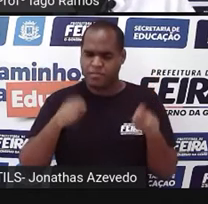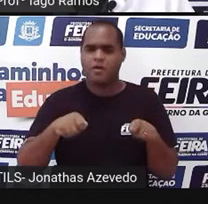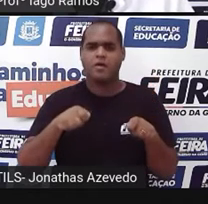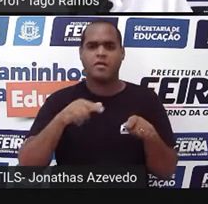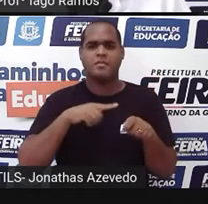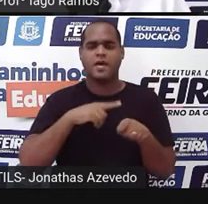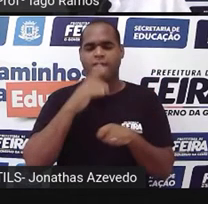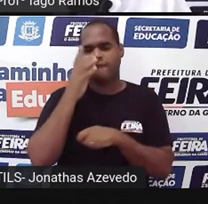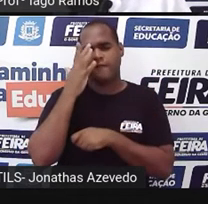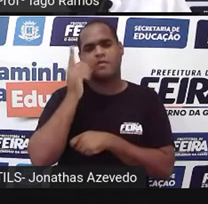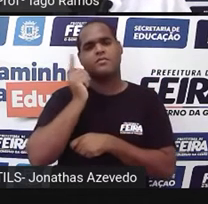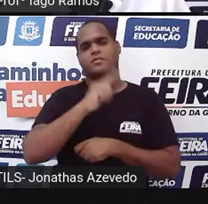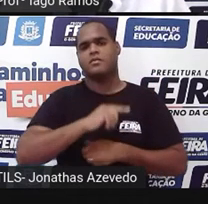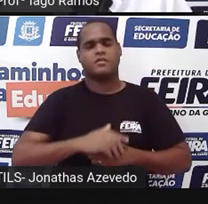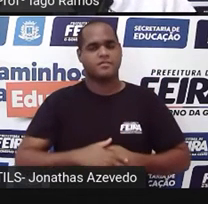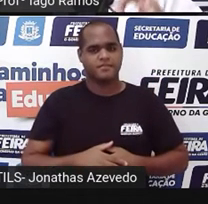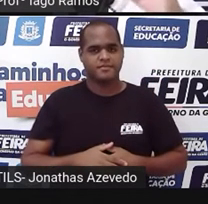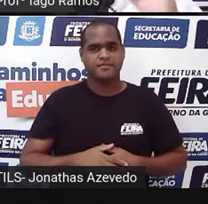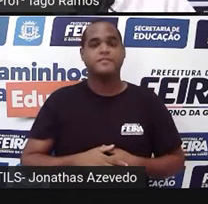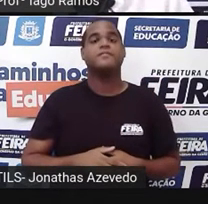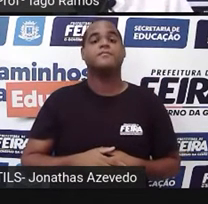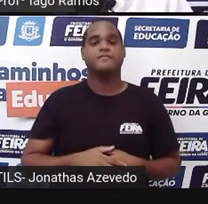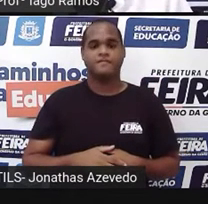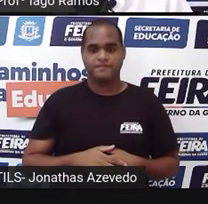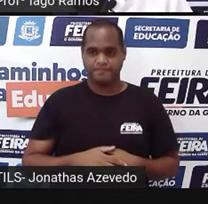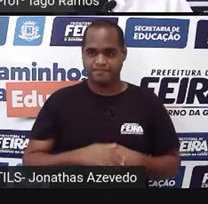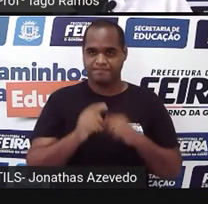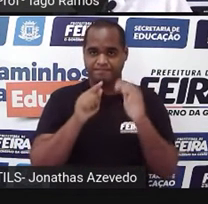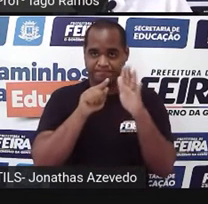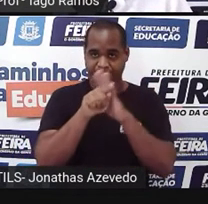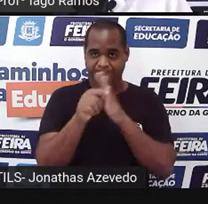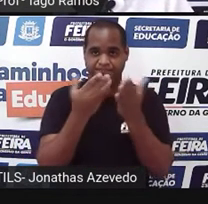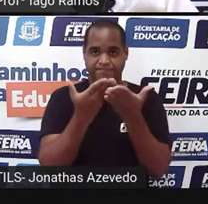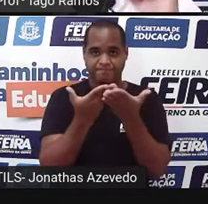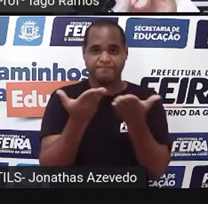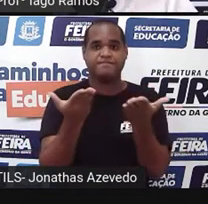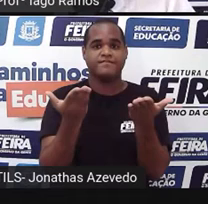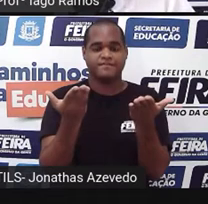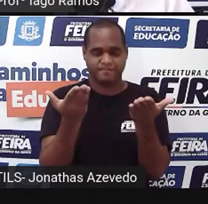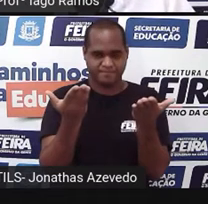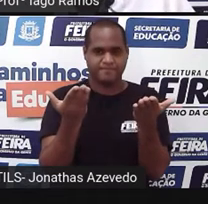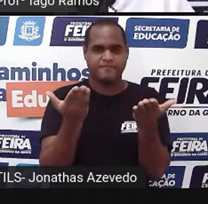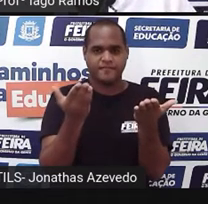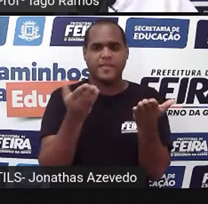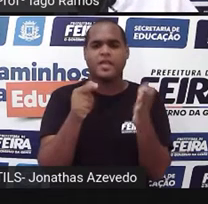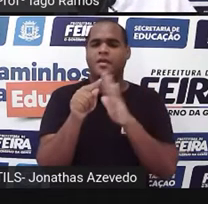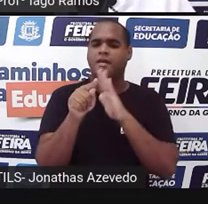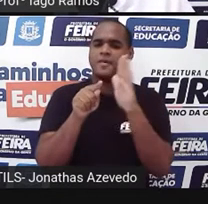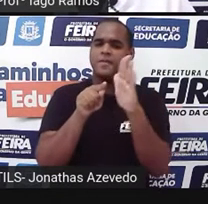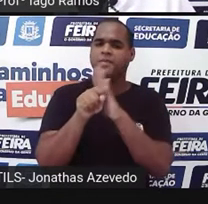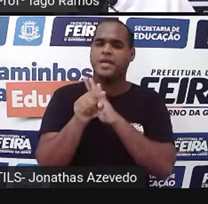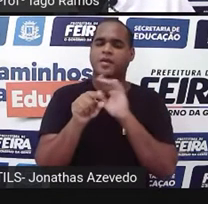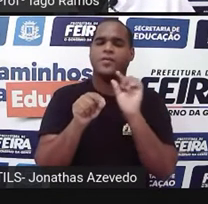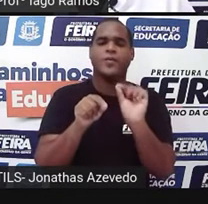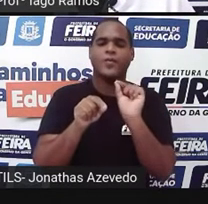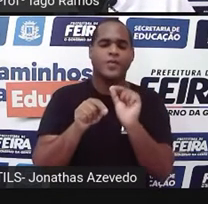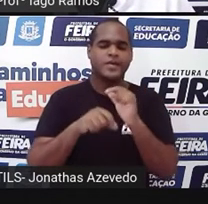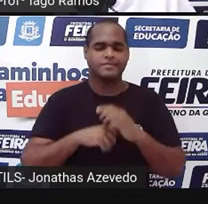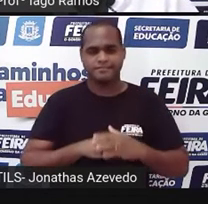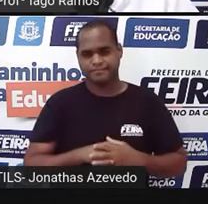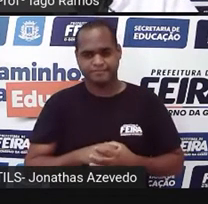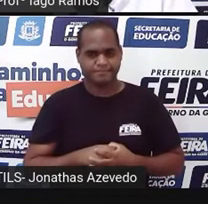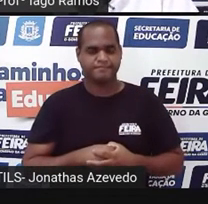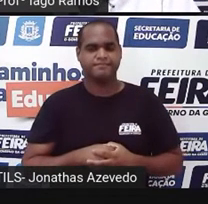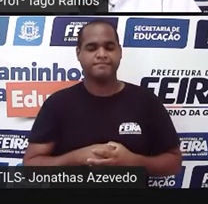entender de uma forma bem tranquila tá bom deixa eu te fazer uma pergunta o primeiro e a pergunta é a seguinte